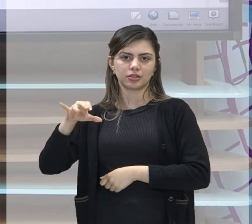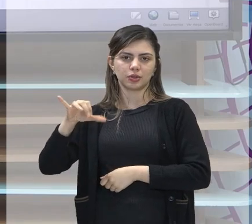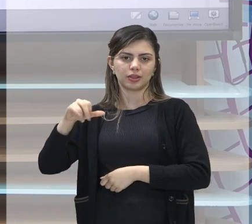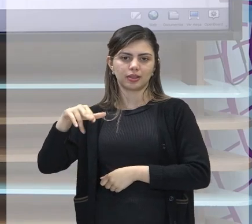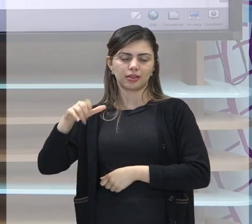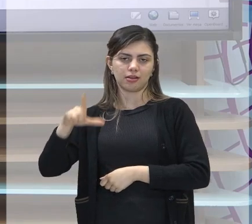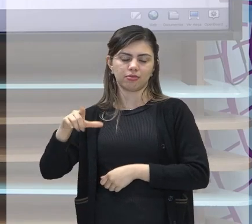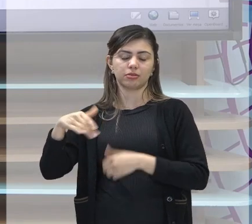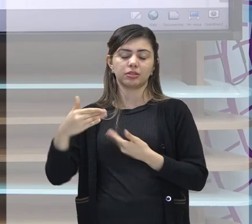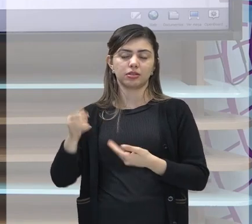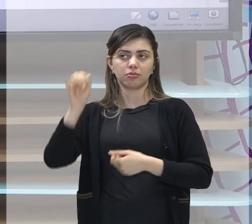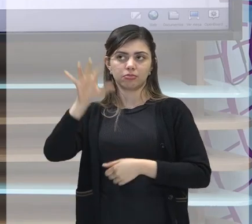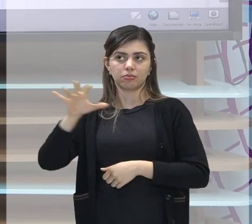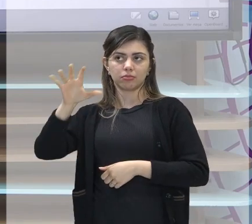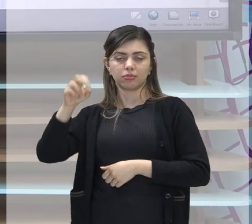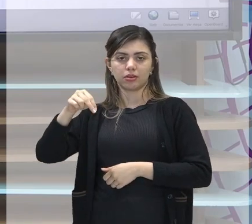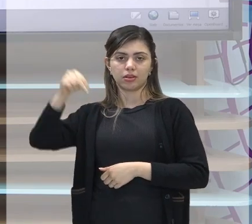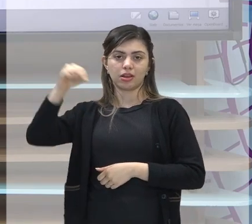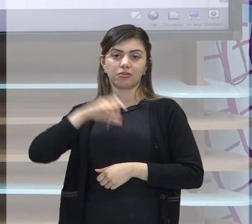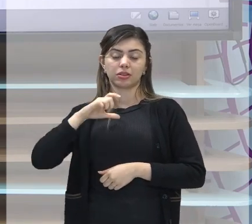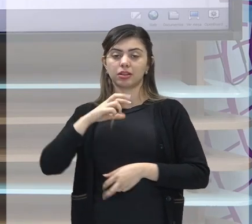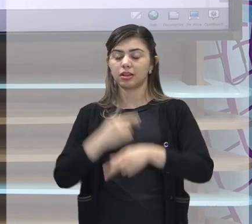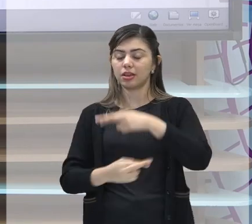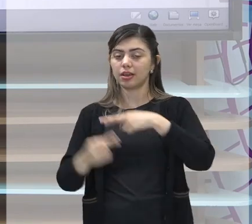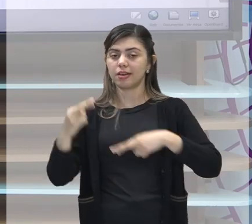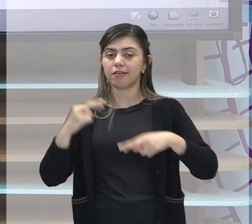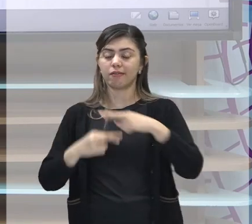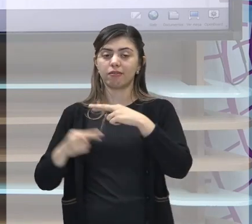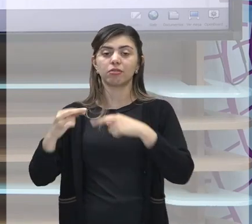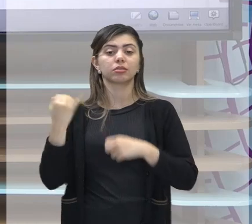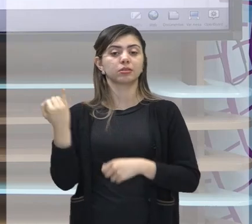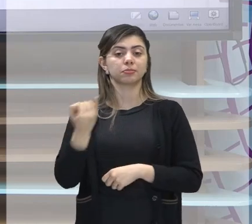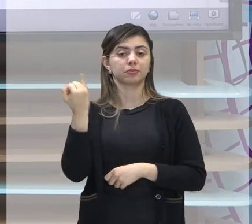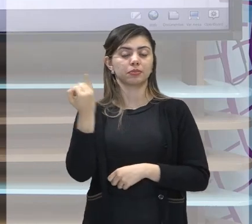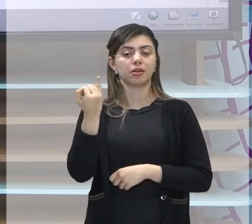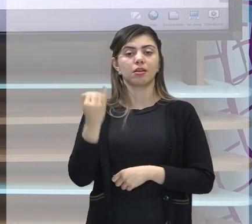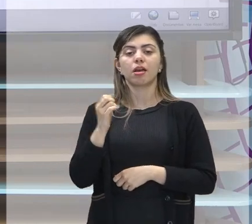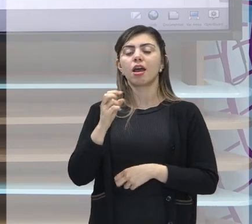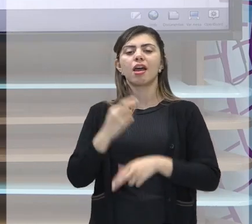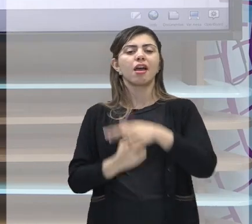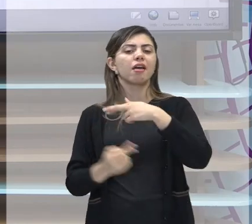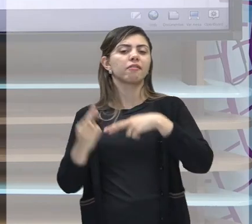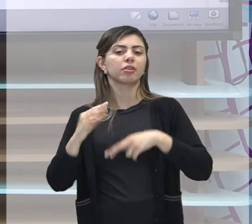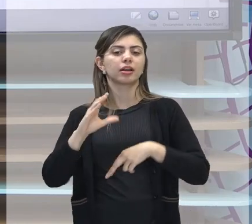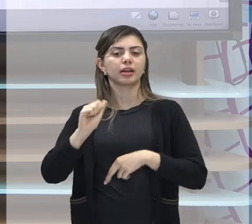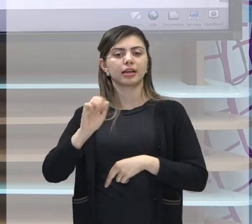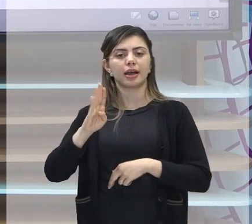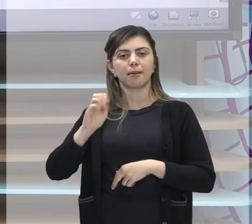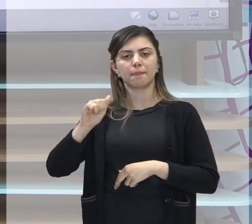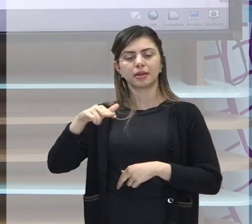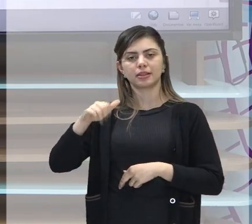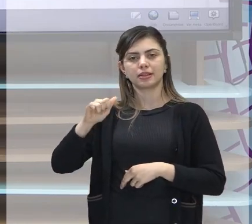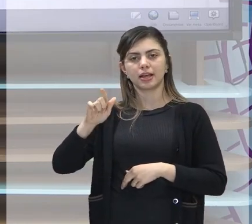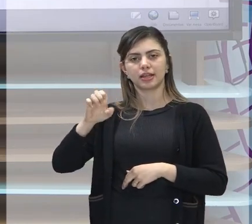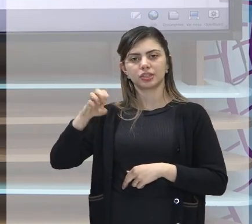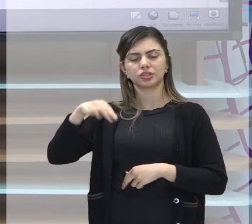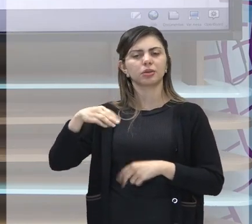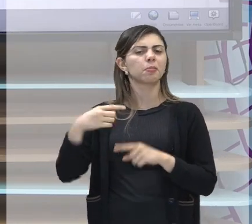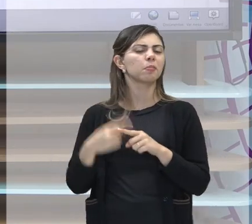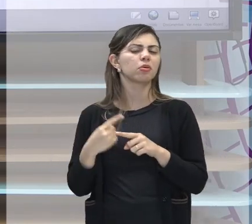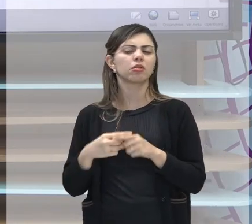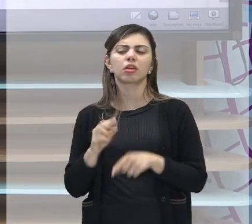muito importante, que é a revolta da cabanagem, e que se chama assim por causa